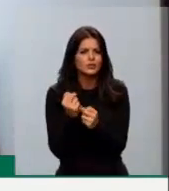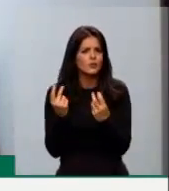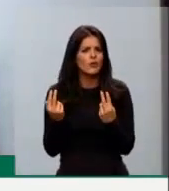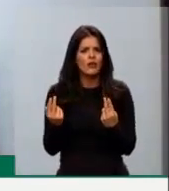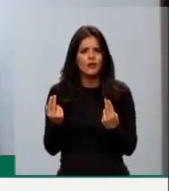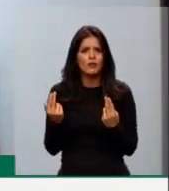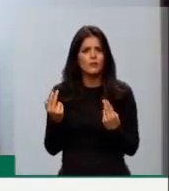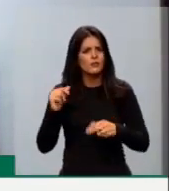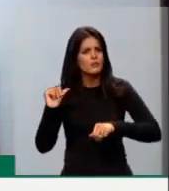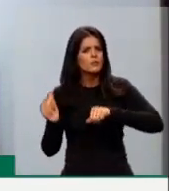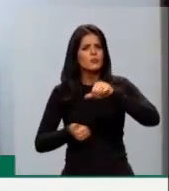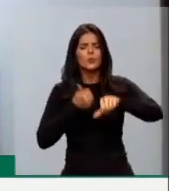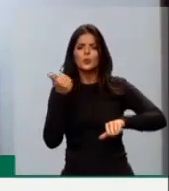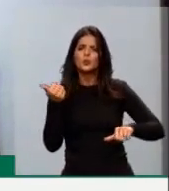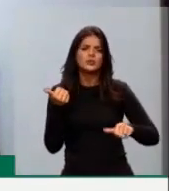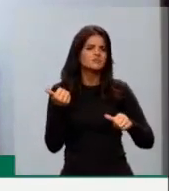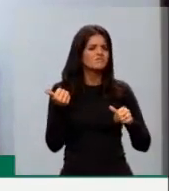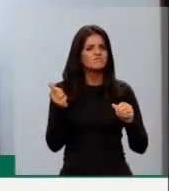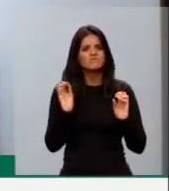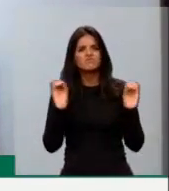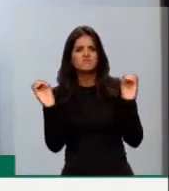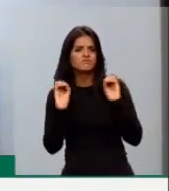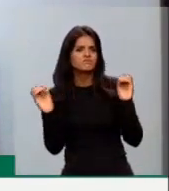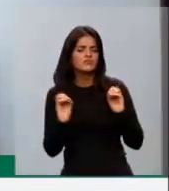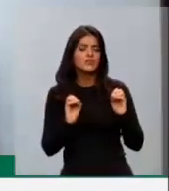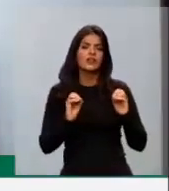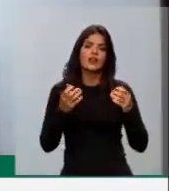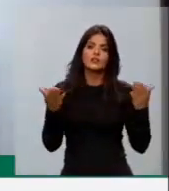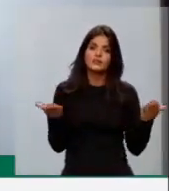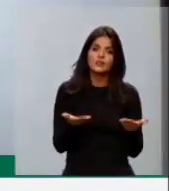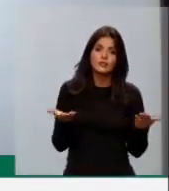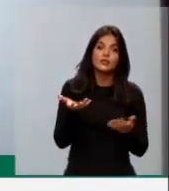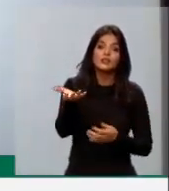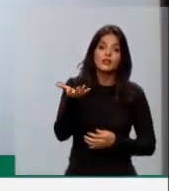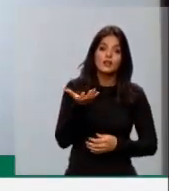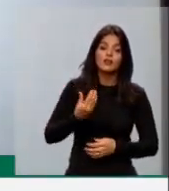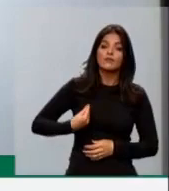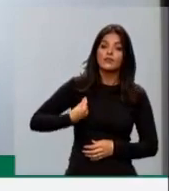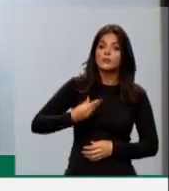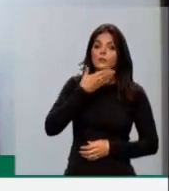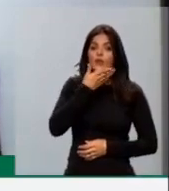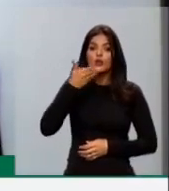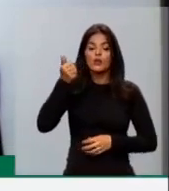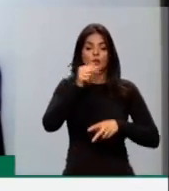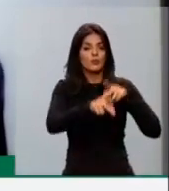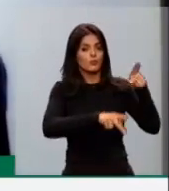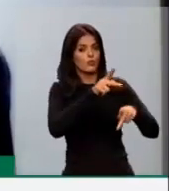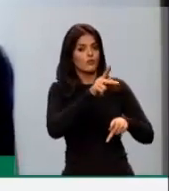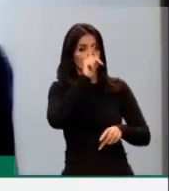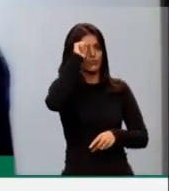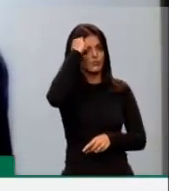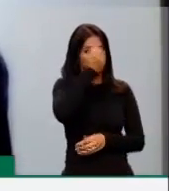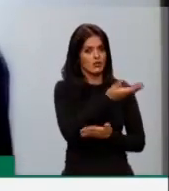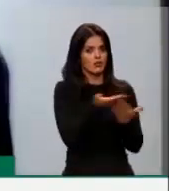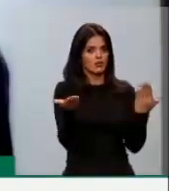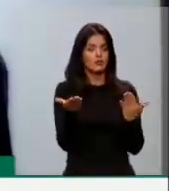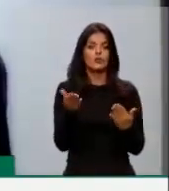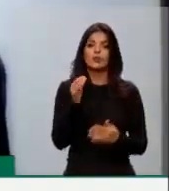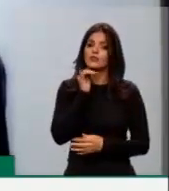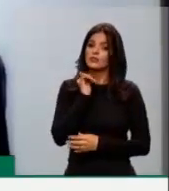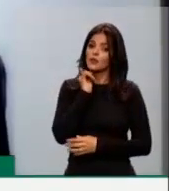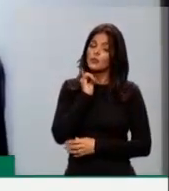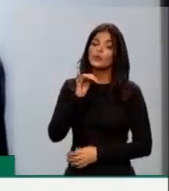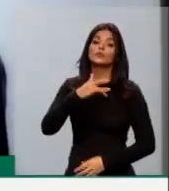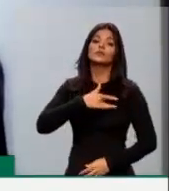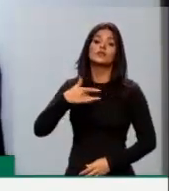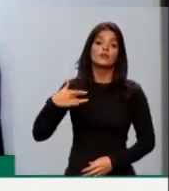saudável, condições de vidas melhores para a população negra. Até porque quando a gente fala de saúde, isso já foi colocado aqui, a gente está falando de algo amplo,